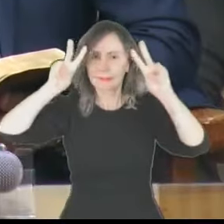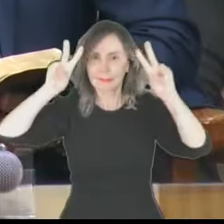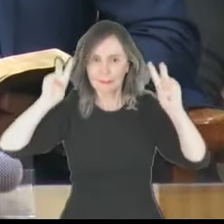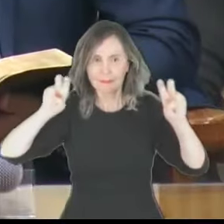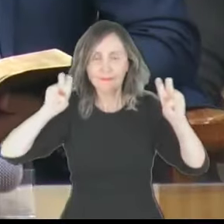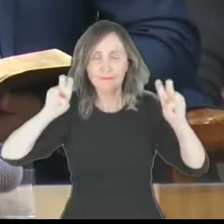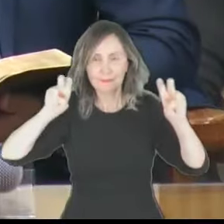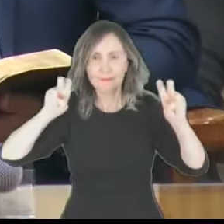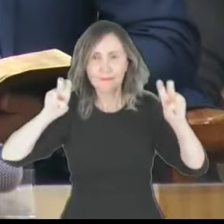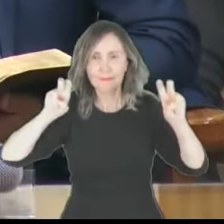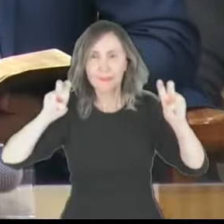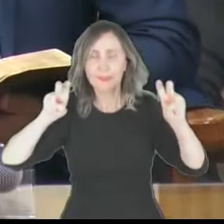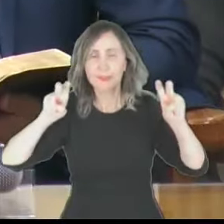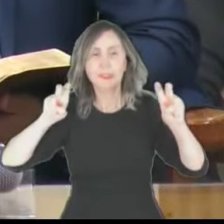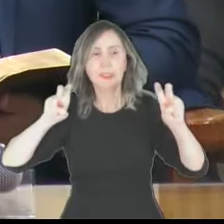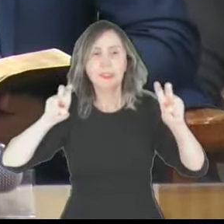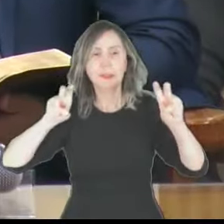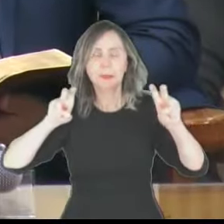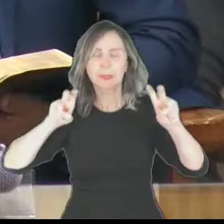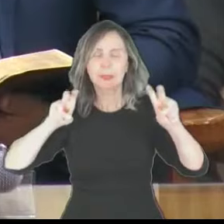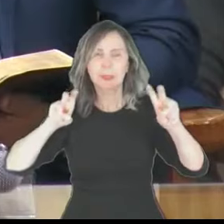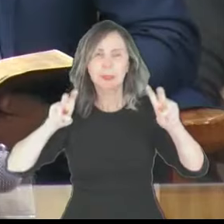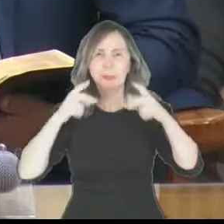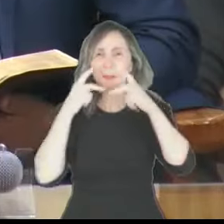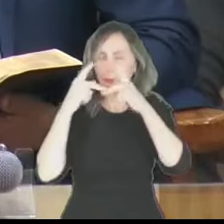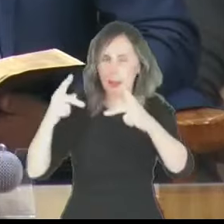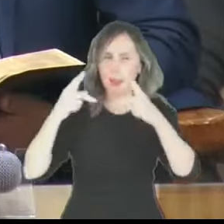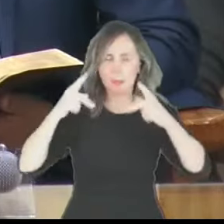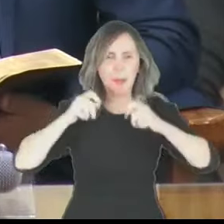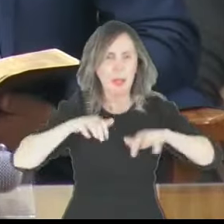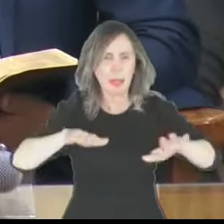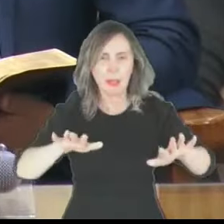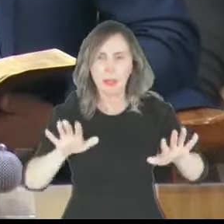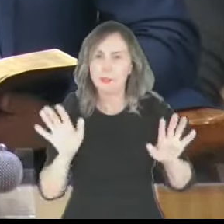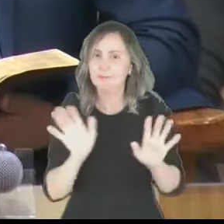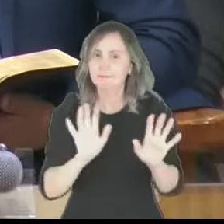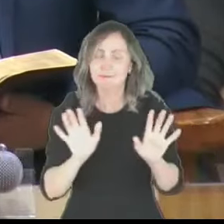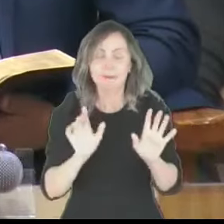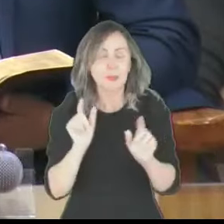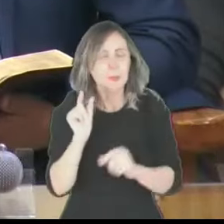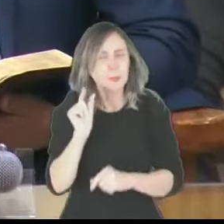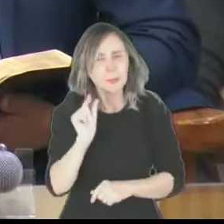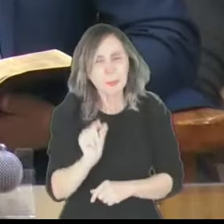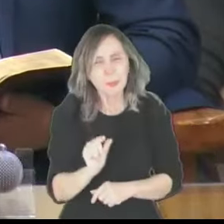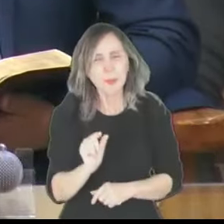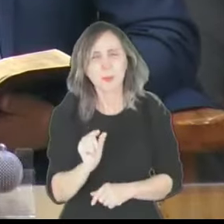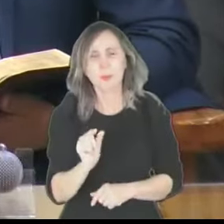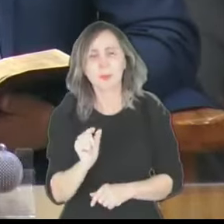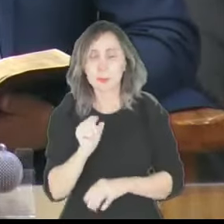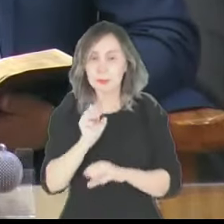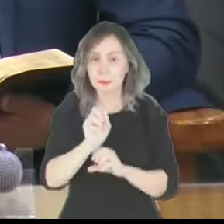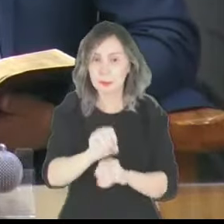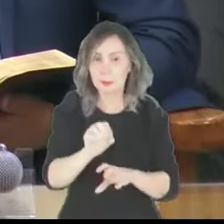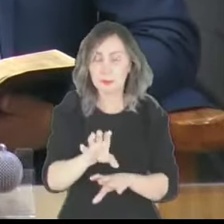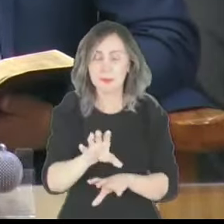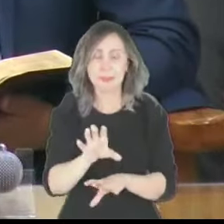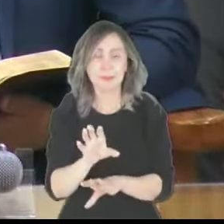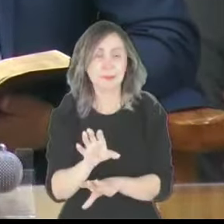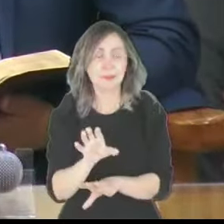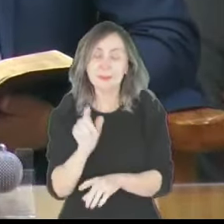dificilmente ele é pregado, ele é ensinado, ele é falado, ele é proclamado